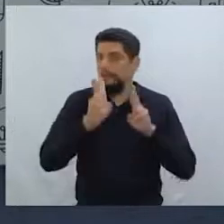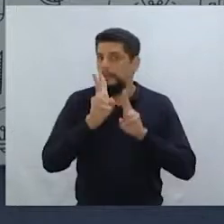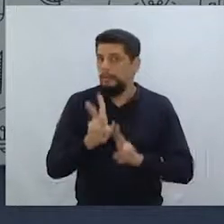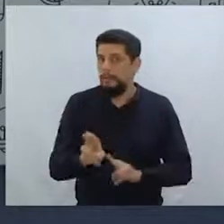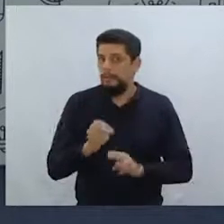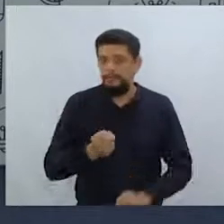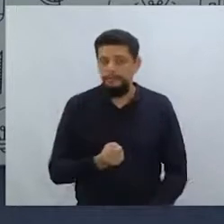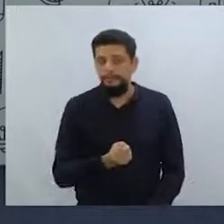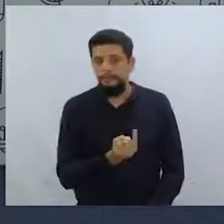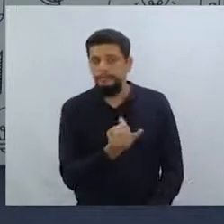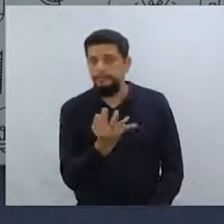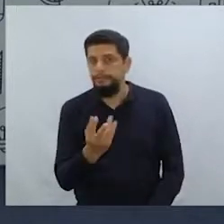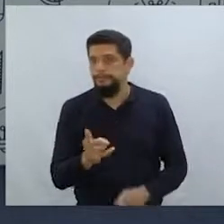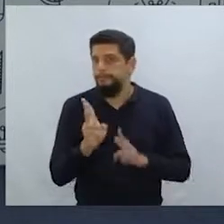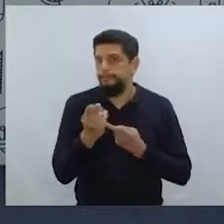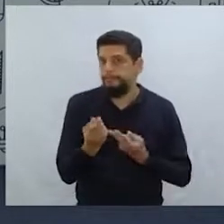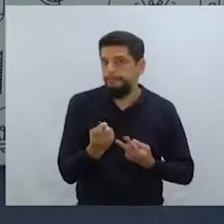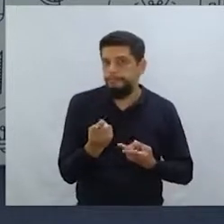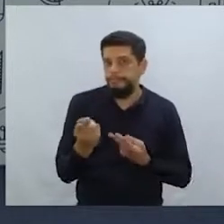Ficou com